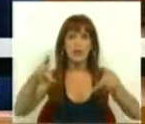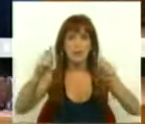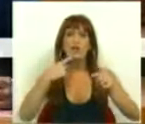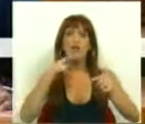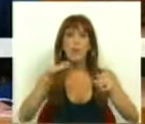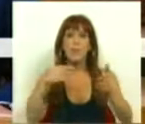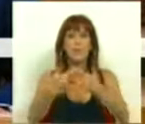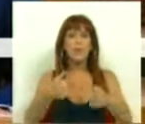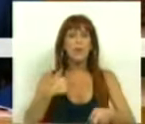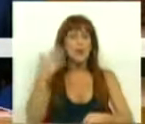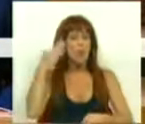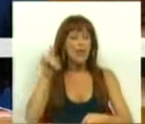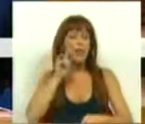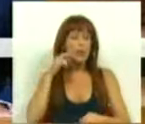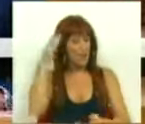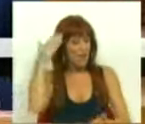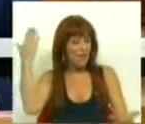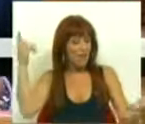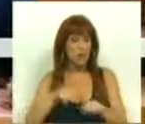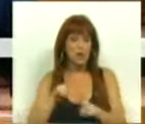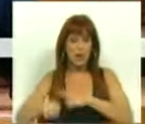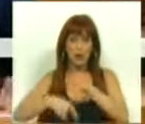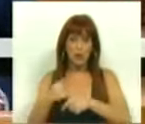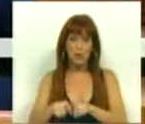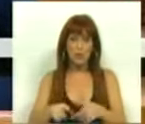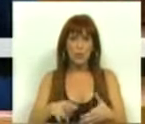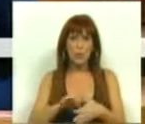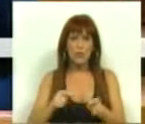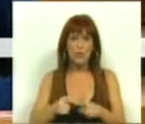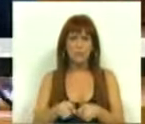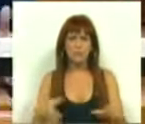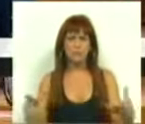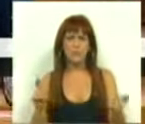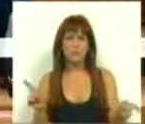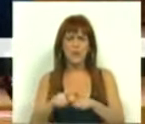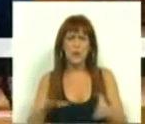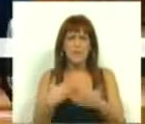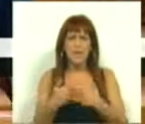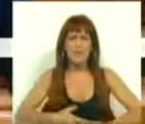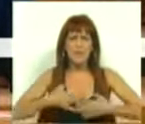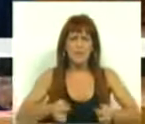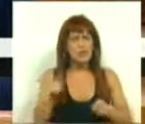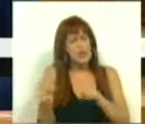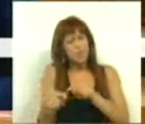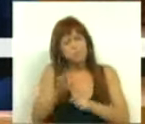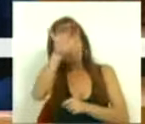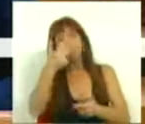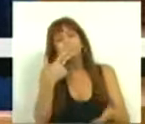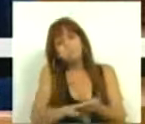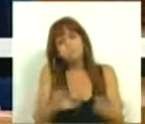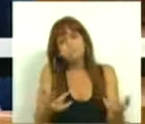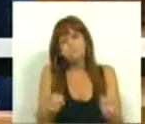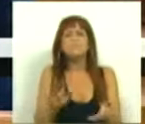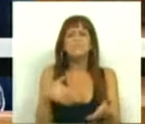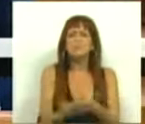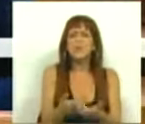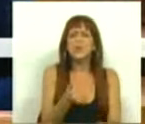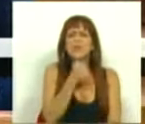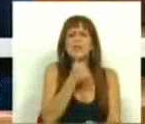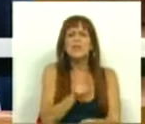oportunidades, estou em crer que estaria seguramente previsto que depois do varrimento escolarizador, capaz de gerar bem-estar subjetivo, é verdade,